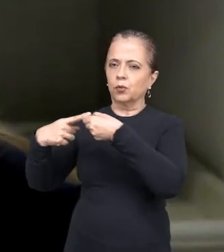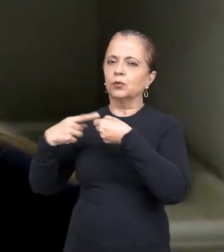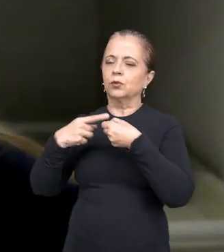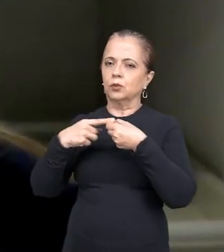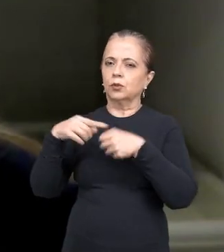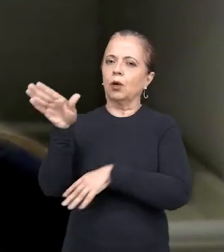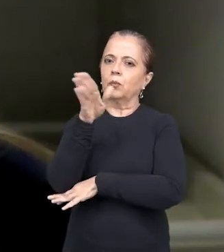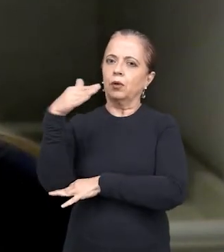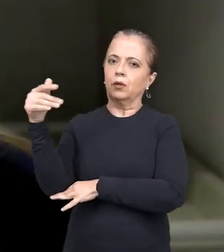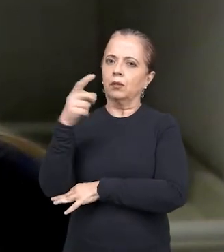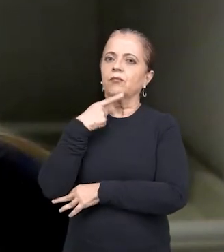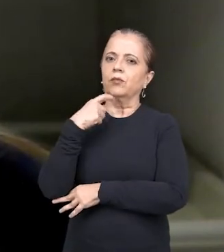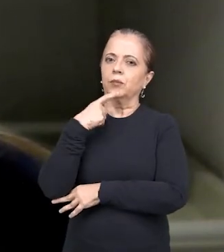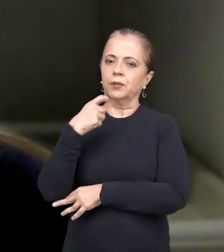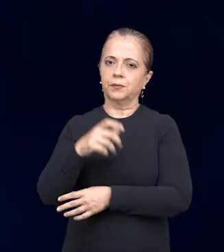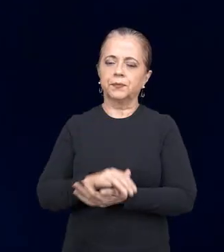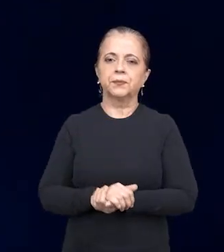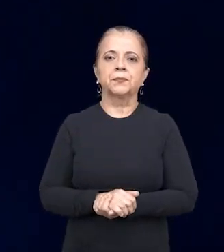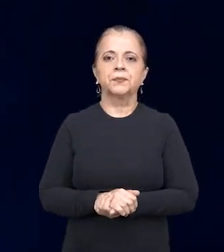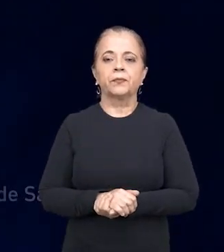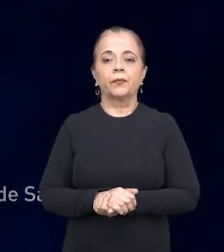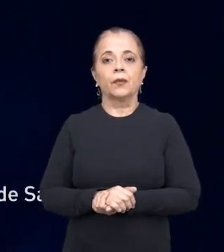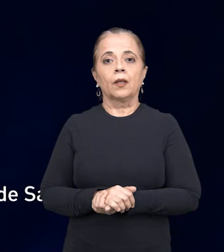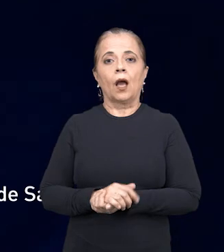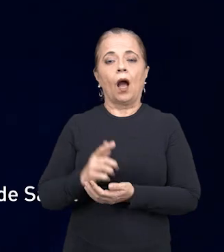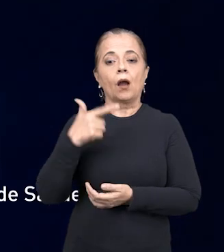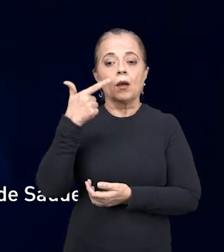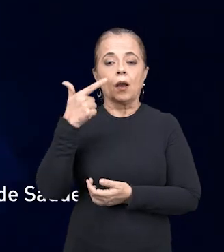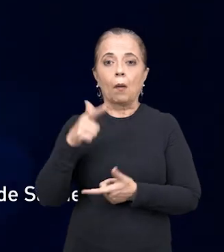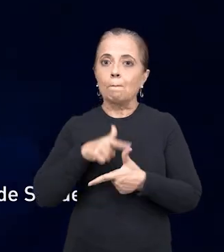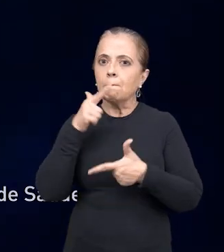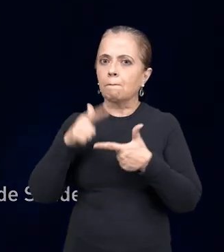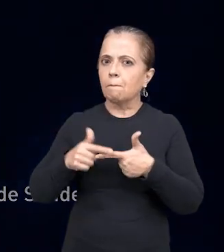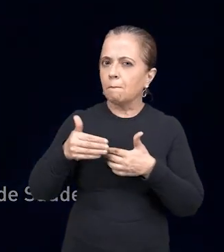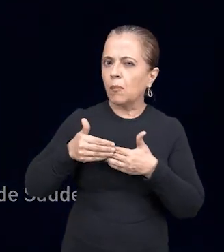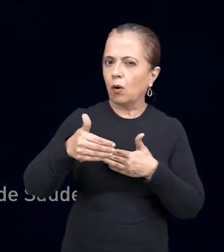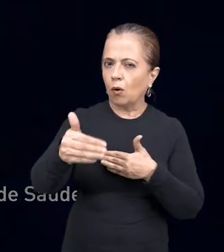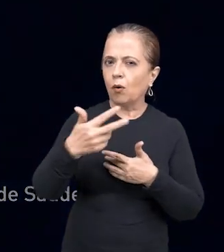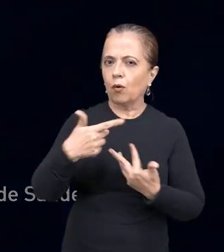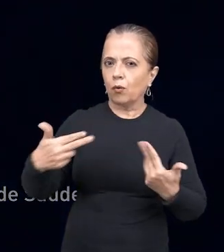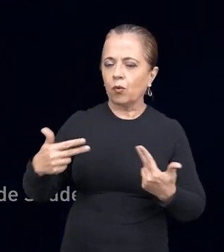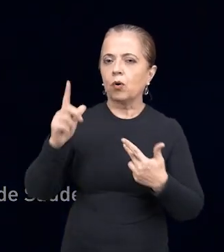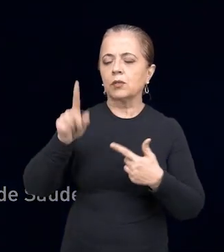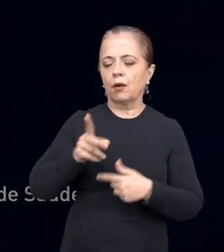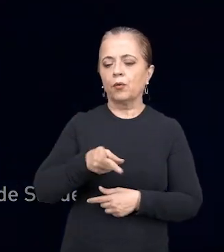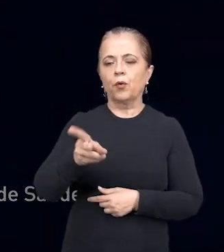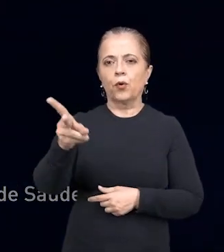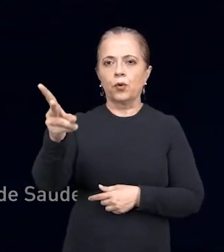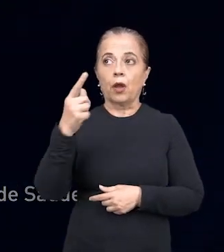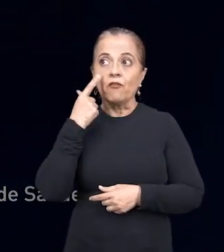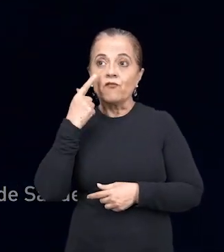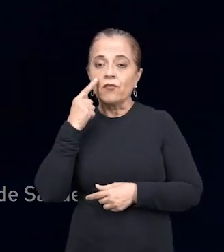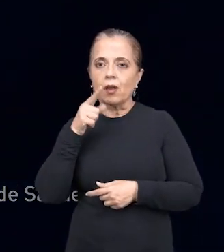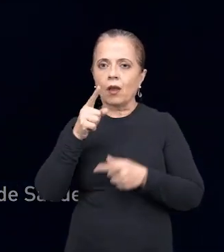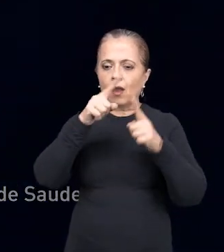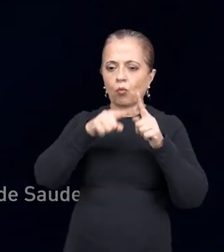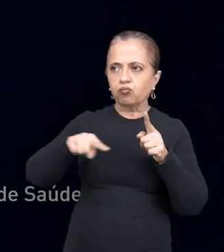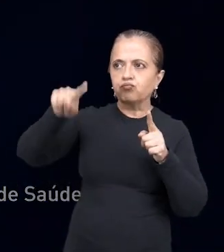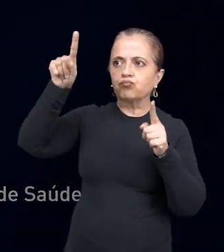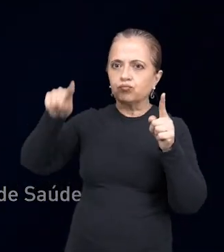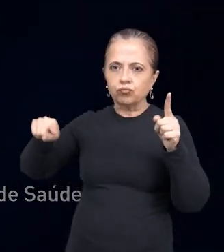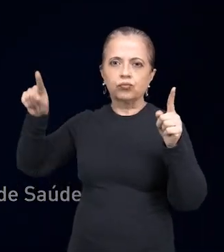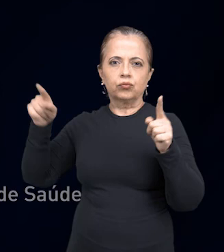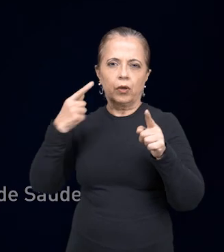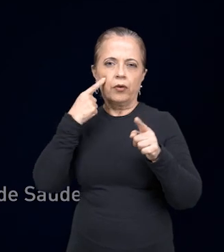o município como em bandeira vermelha. Os próximos passos são a continuidade no acompanhamento dos dados